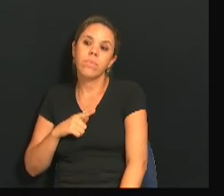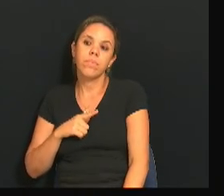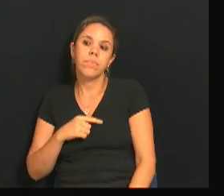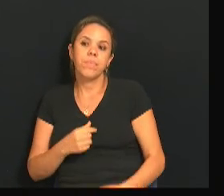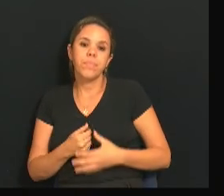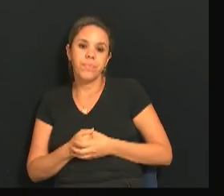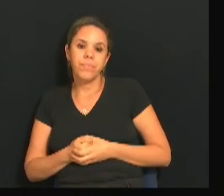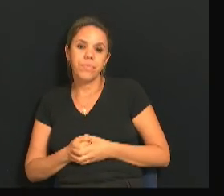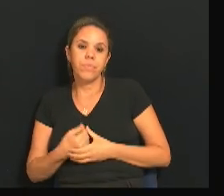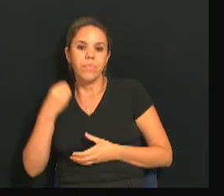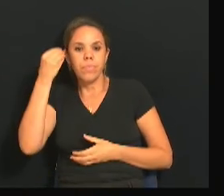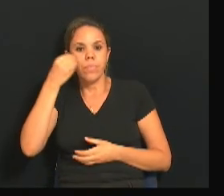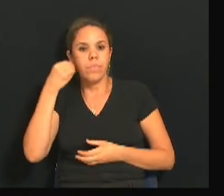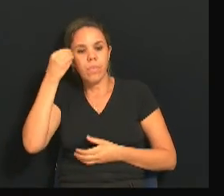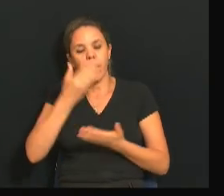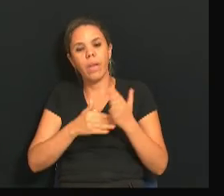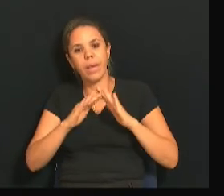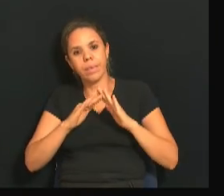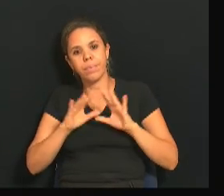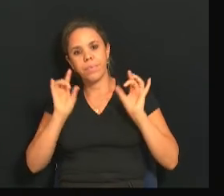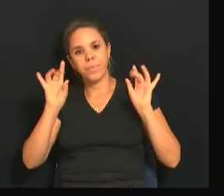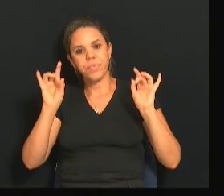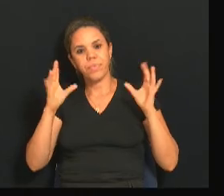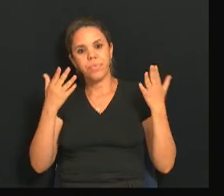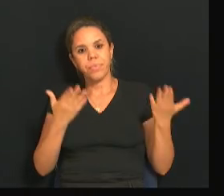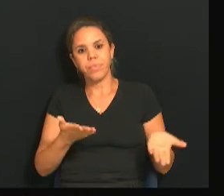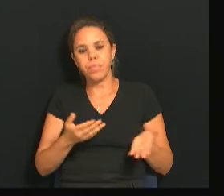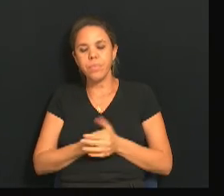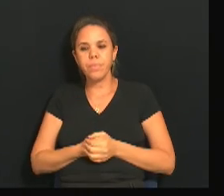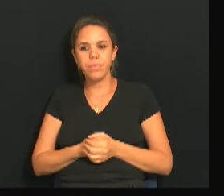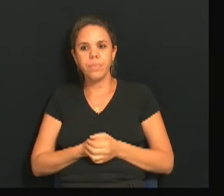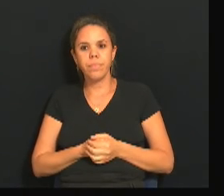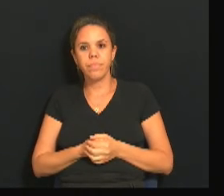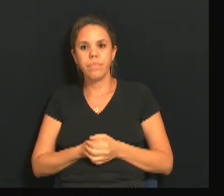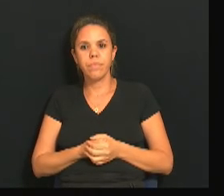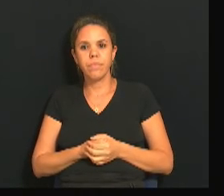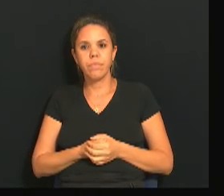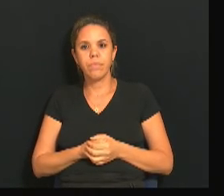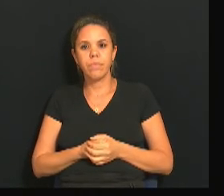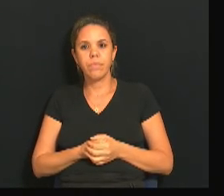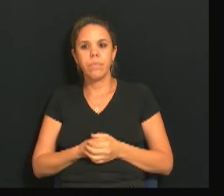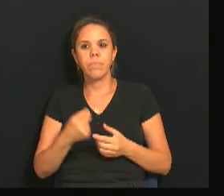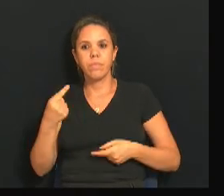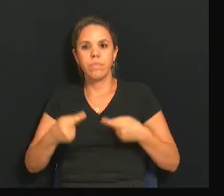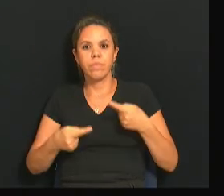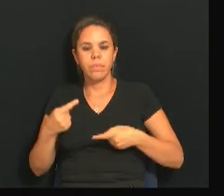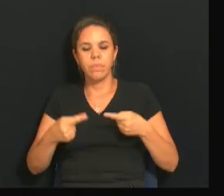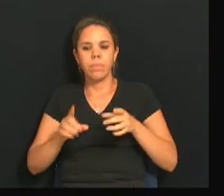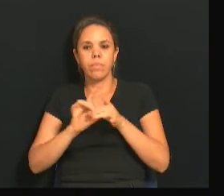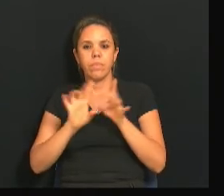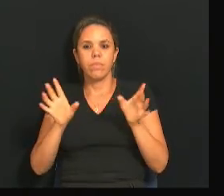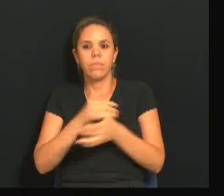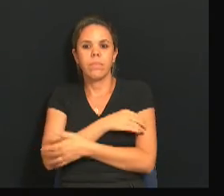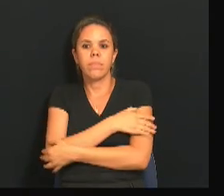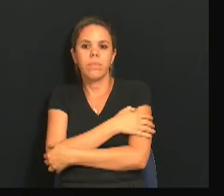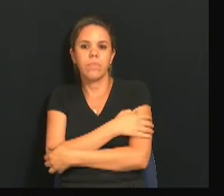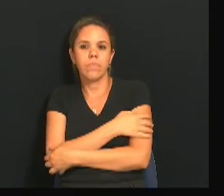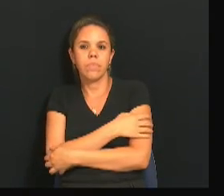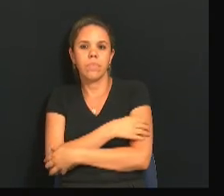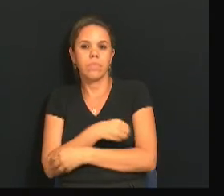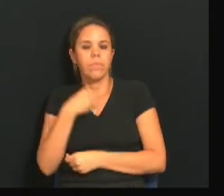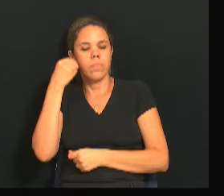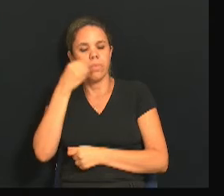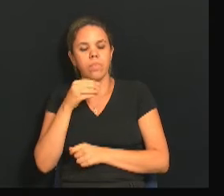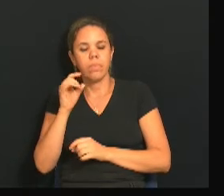uma vivência escolar muito rica, né, muito debatida, muito democrática, uma vivência muito